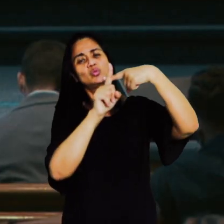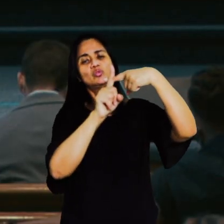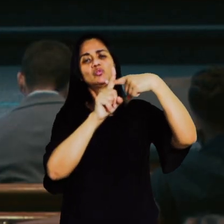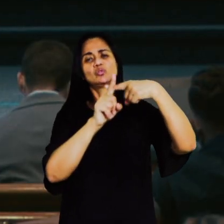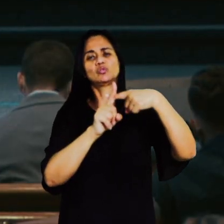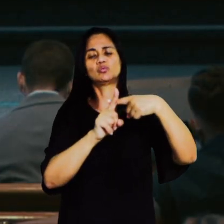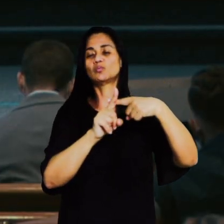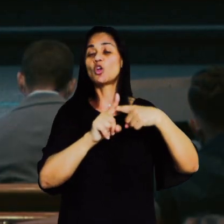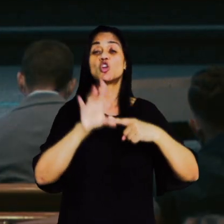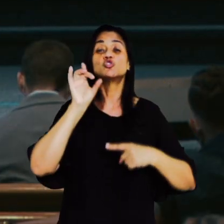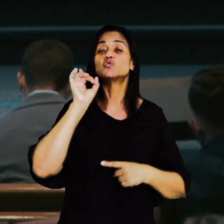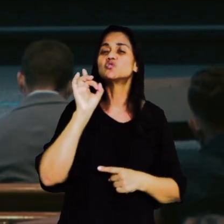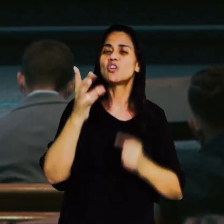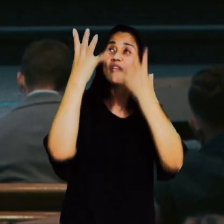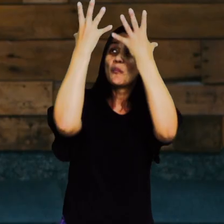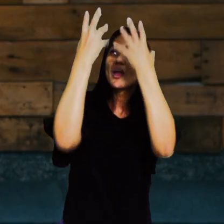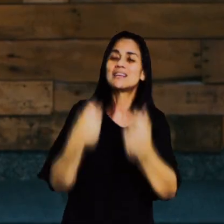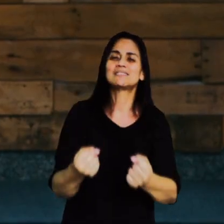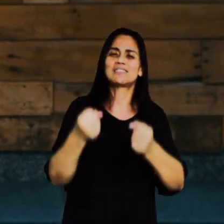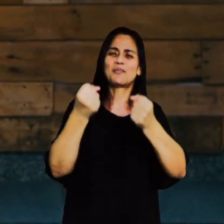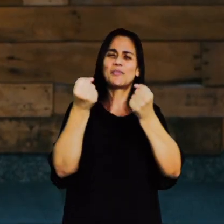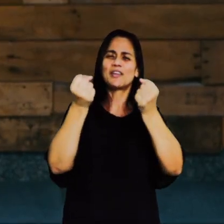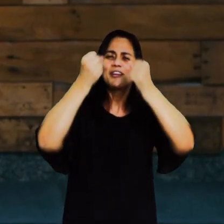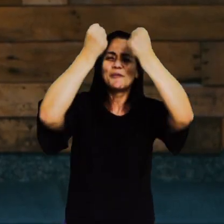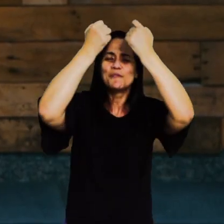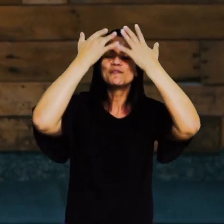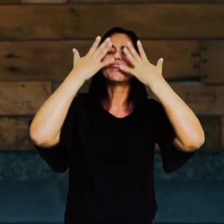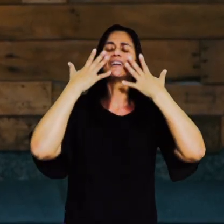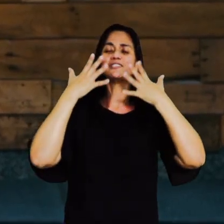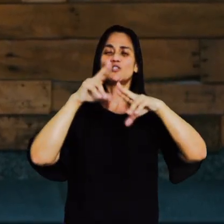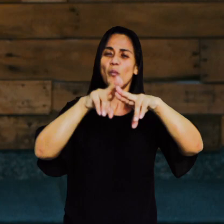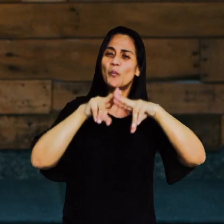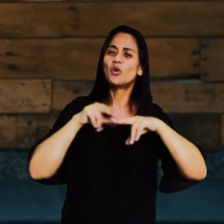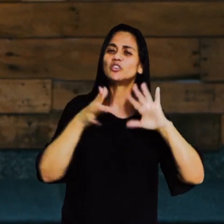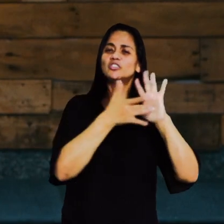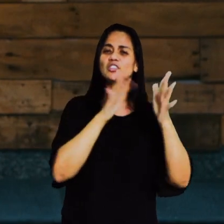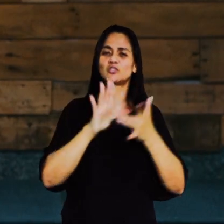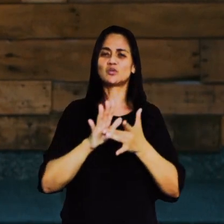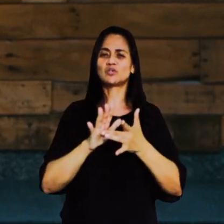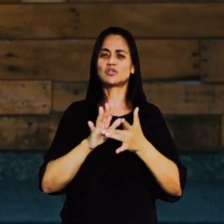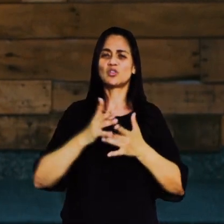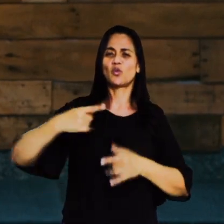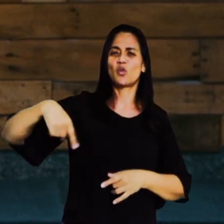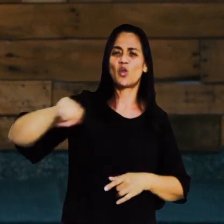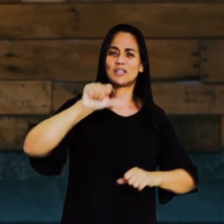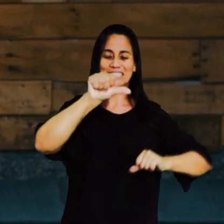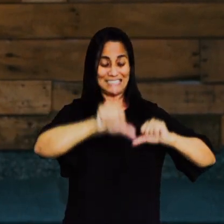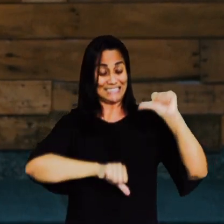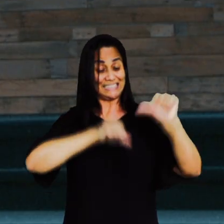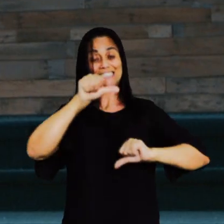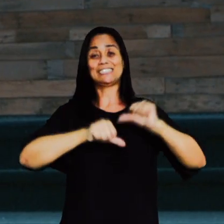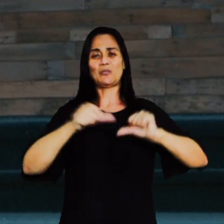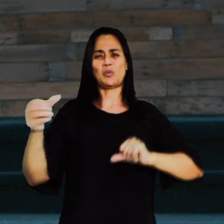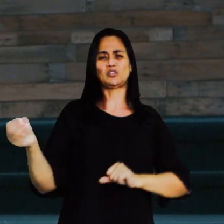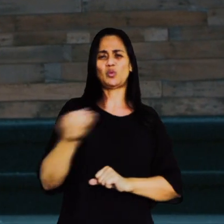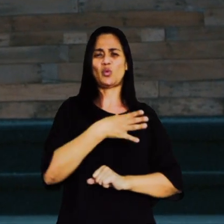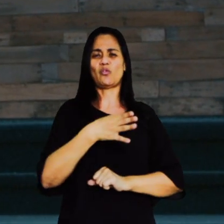recebemos milagres através da cruz, só recebemos transformação através da cruz.